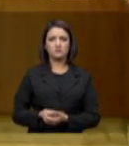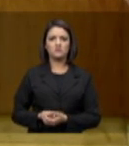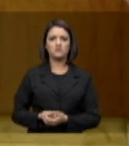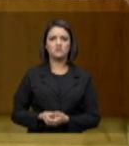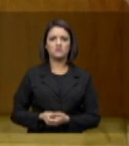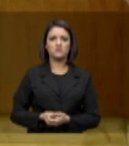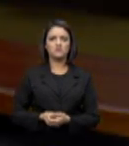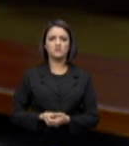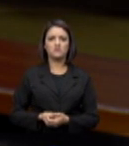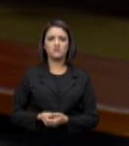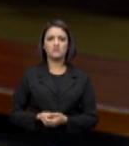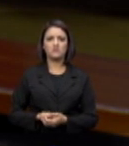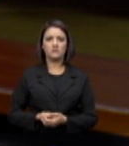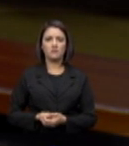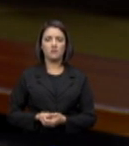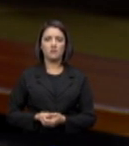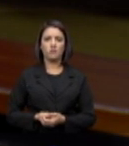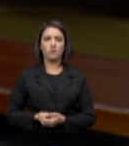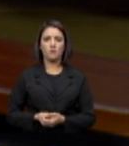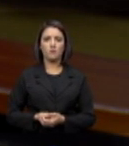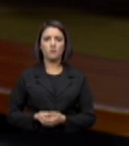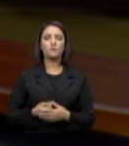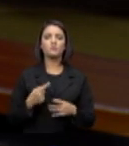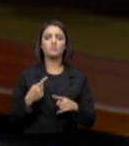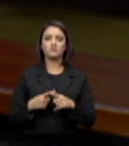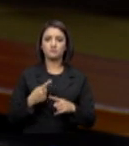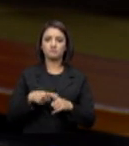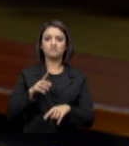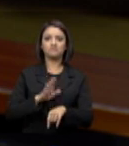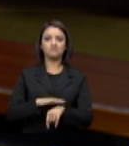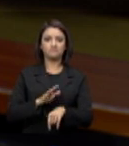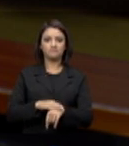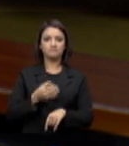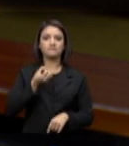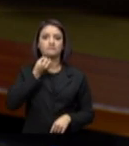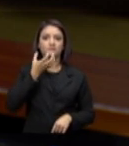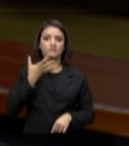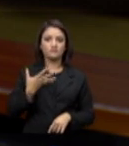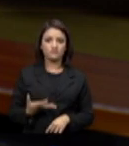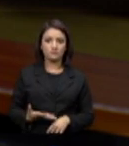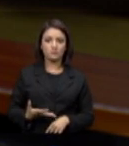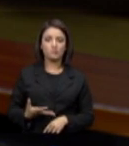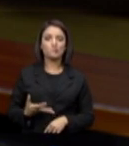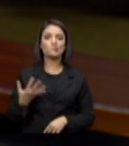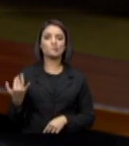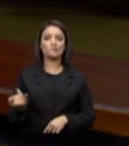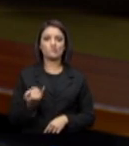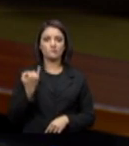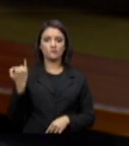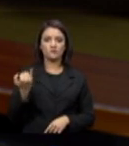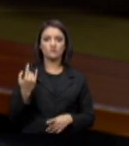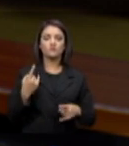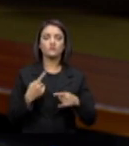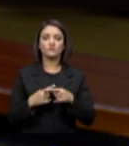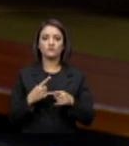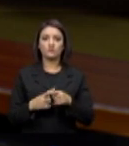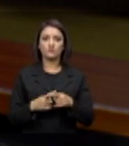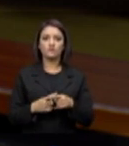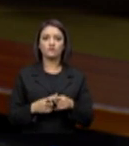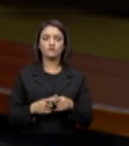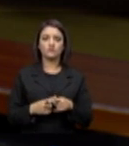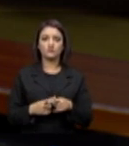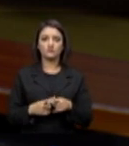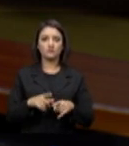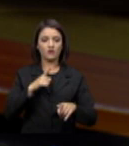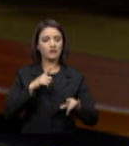excelência início dias toffoli por que vem em boa hora no sentido da disciplina que ali